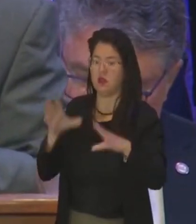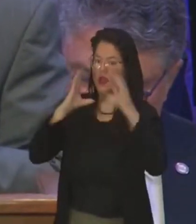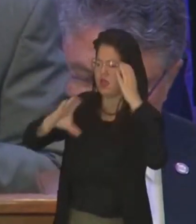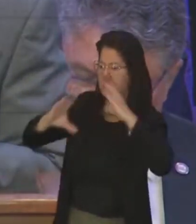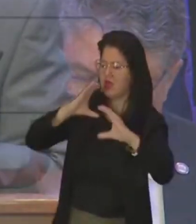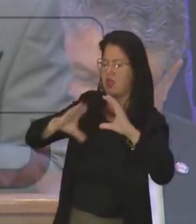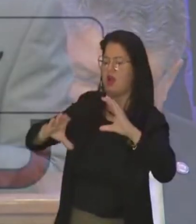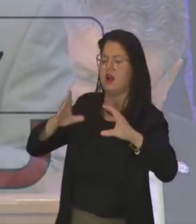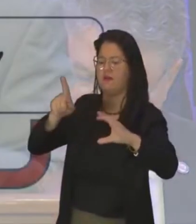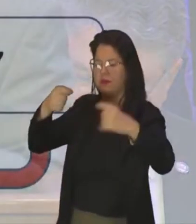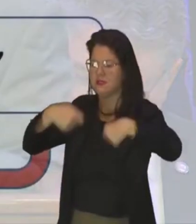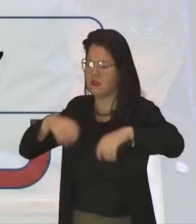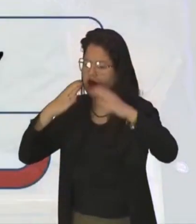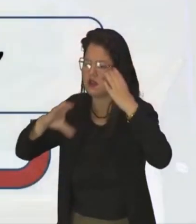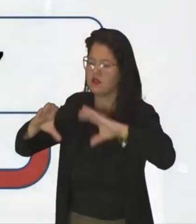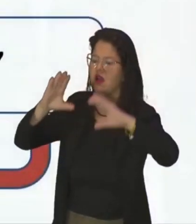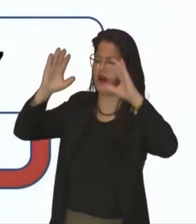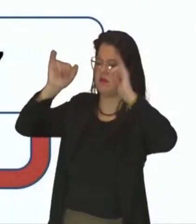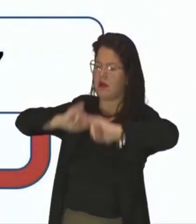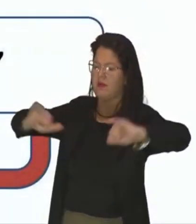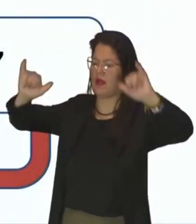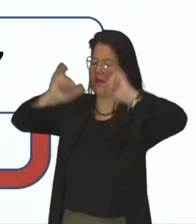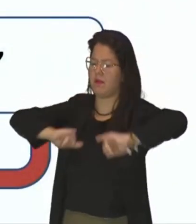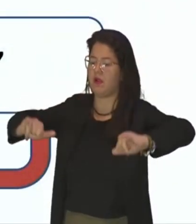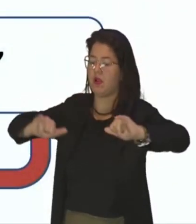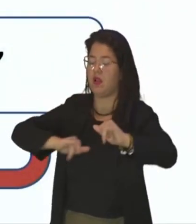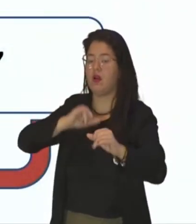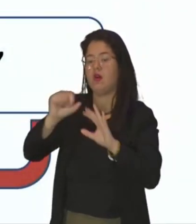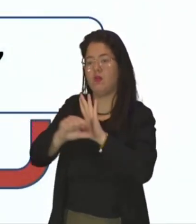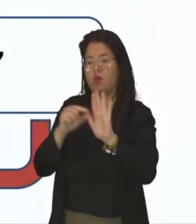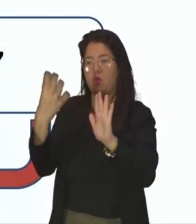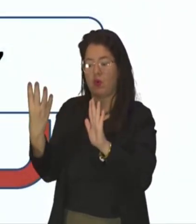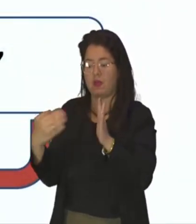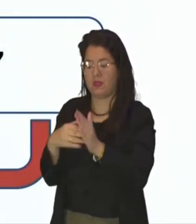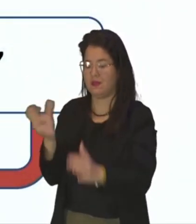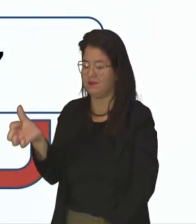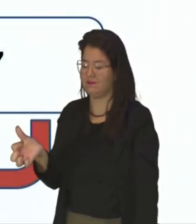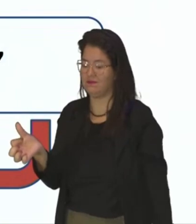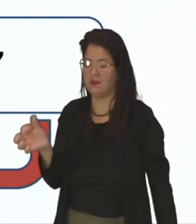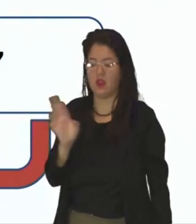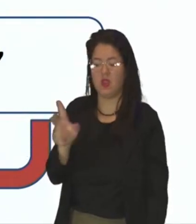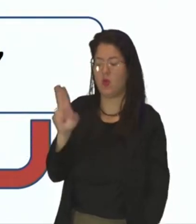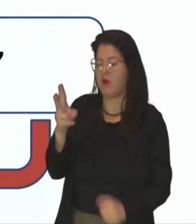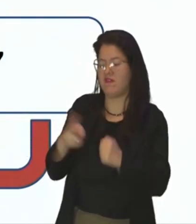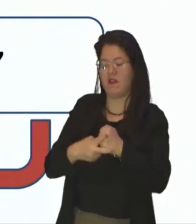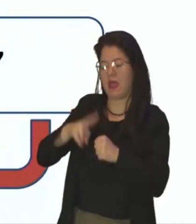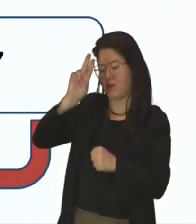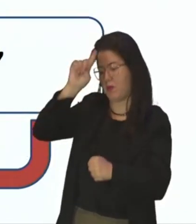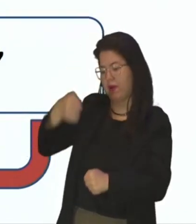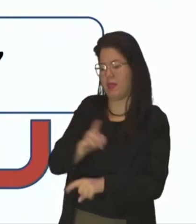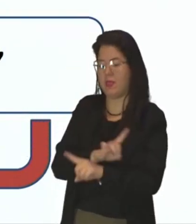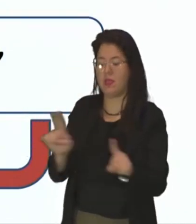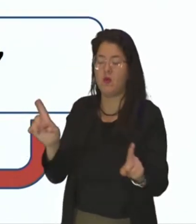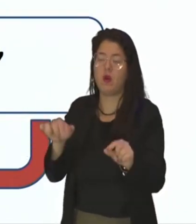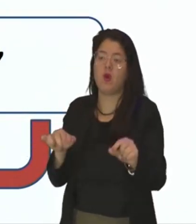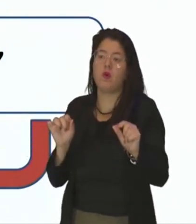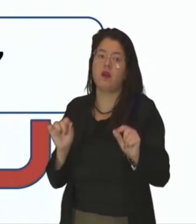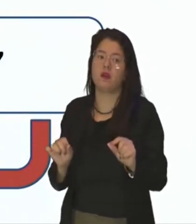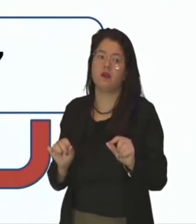Cantai, bendizei, proclamai, anunciai. Os versículos de 4 a 6 já não tem mais verbos no imperativo. Ali você